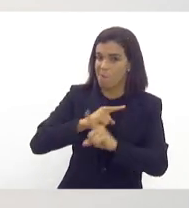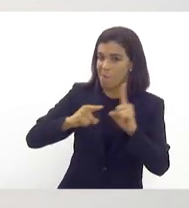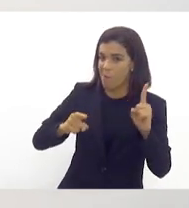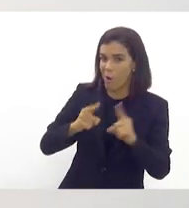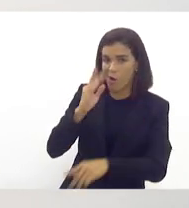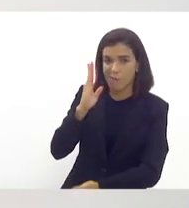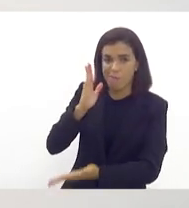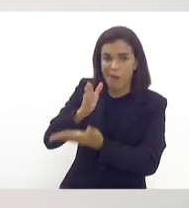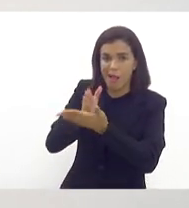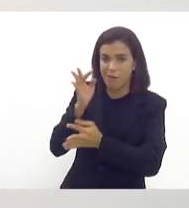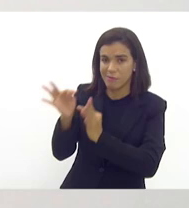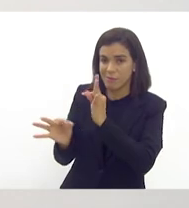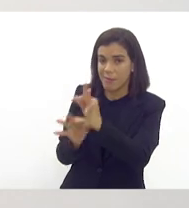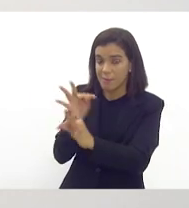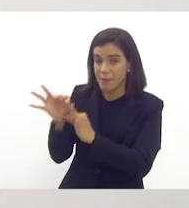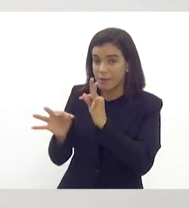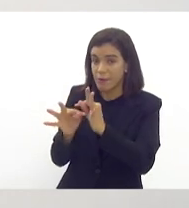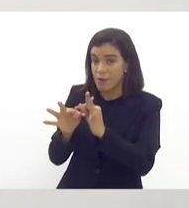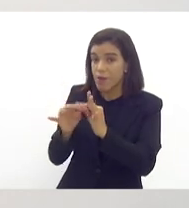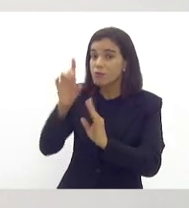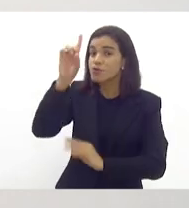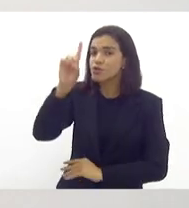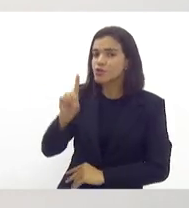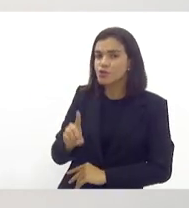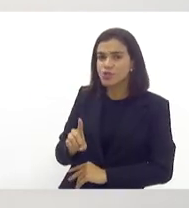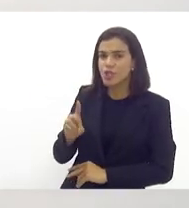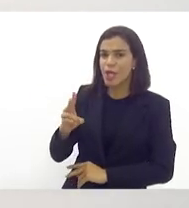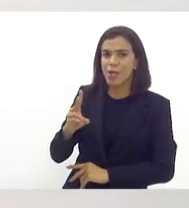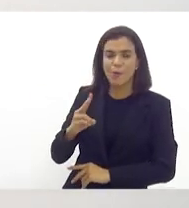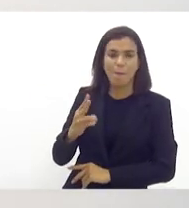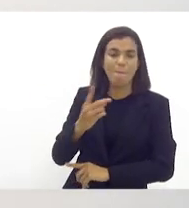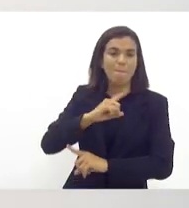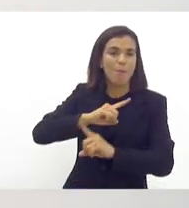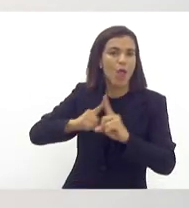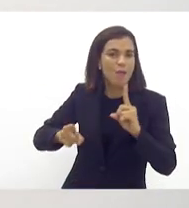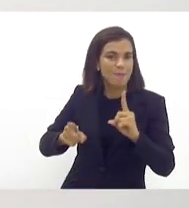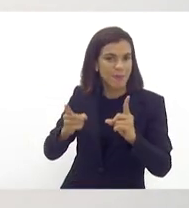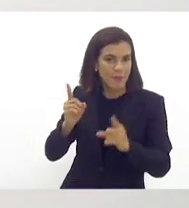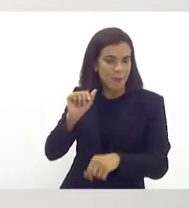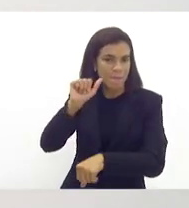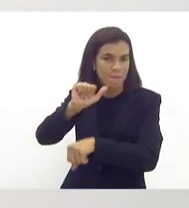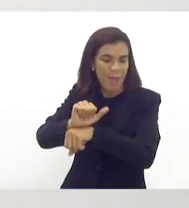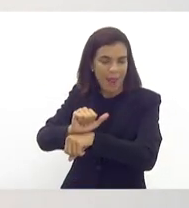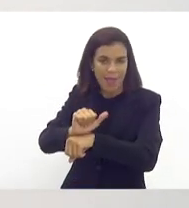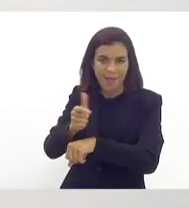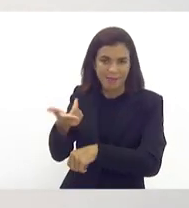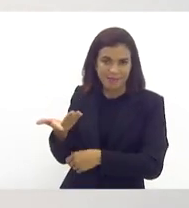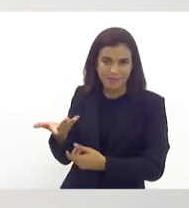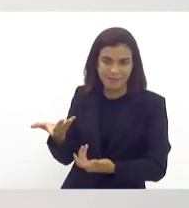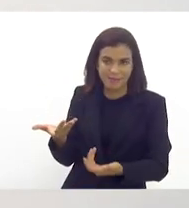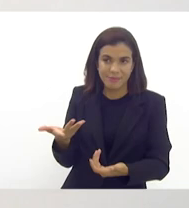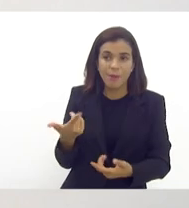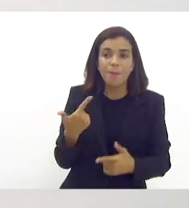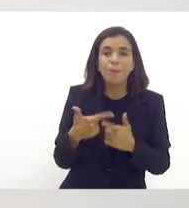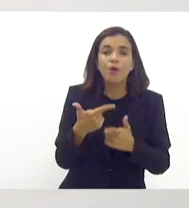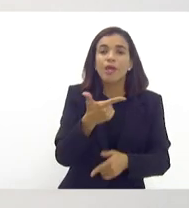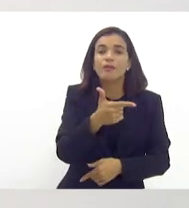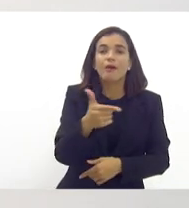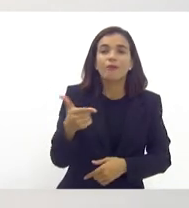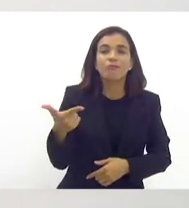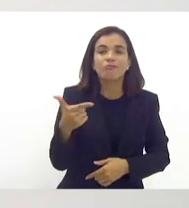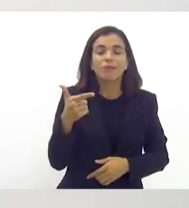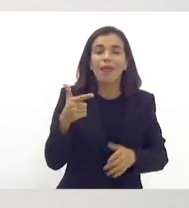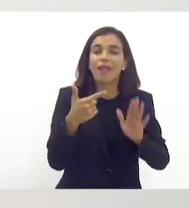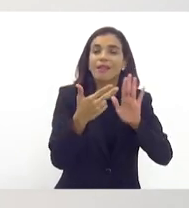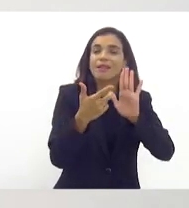interrompido e esse direito de não poder ser interrompido Então por que ele não é cumprido por que não tem uma previsão